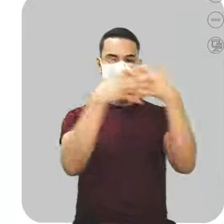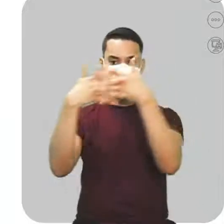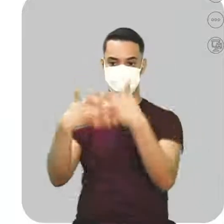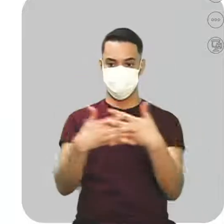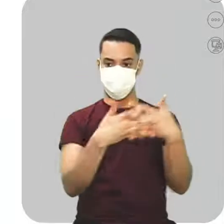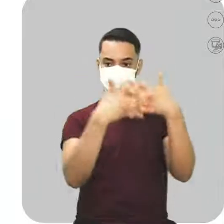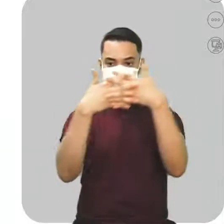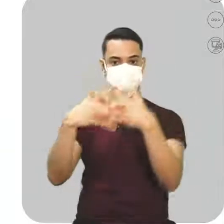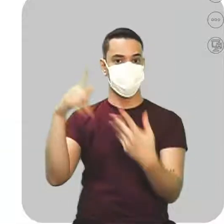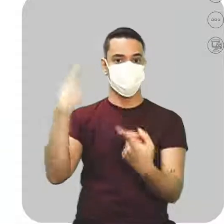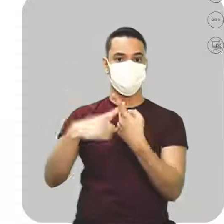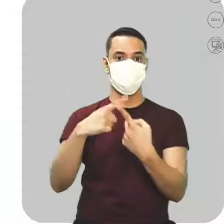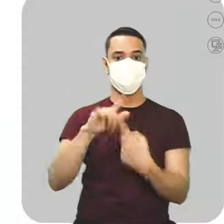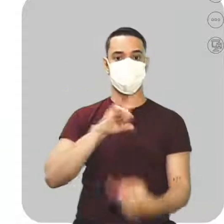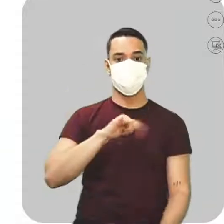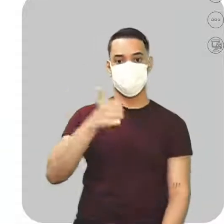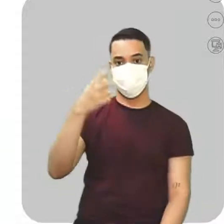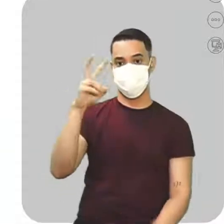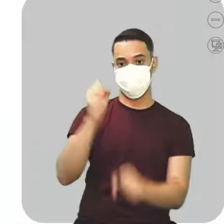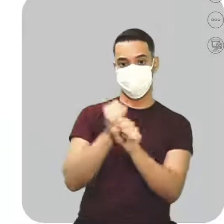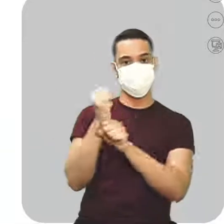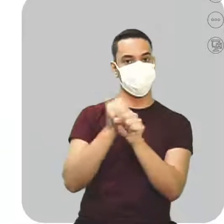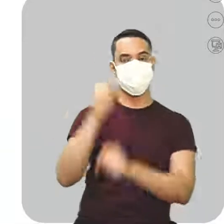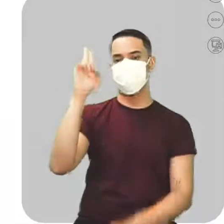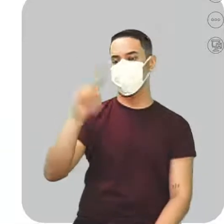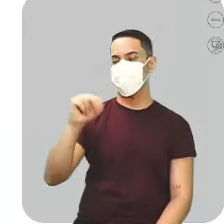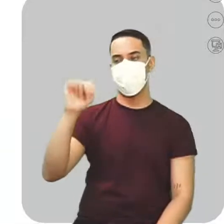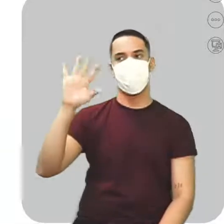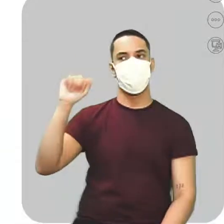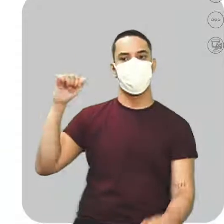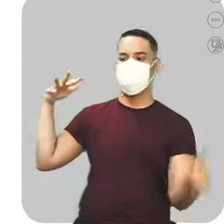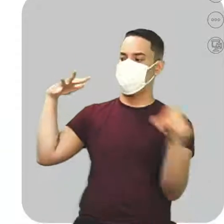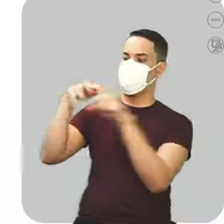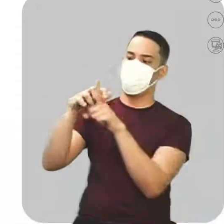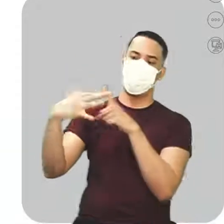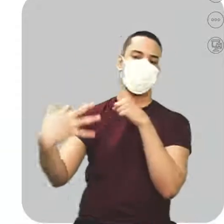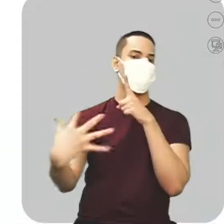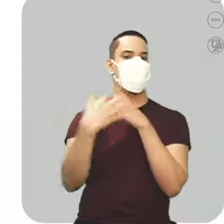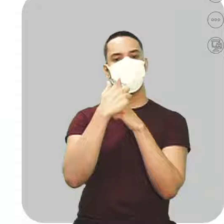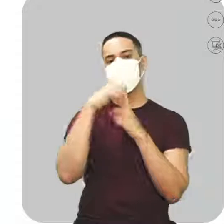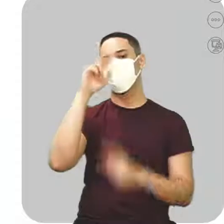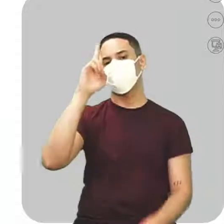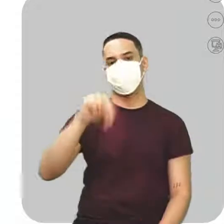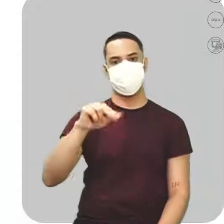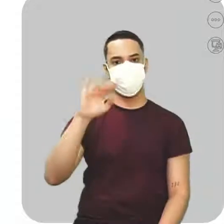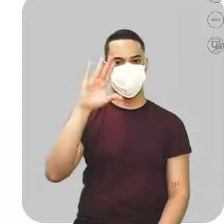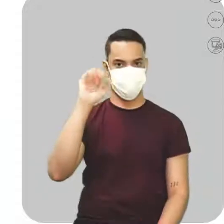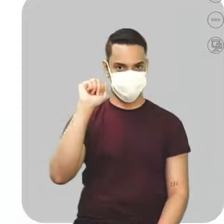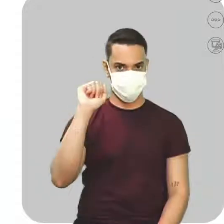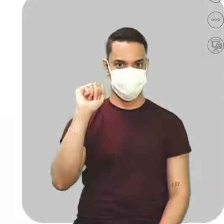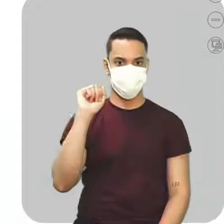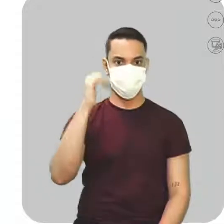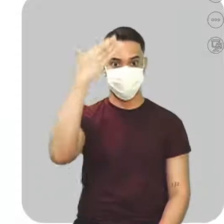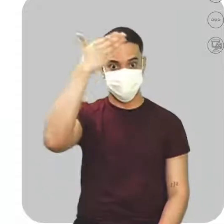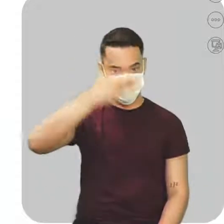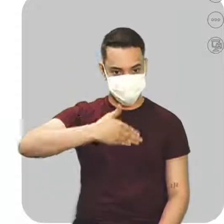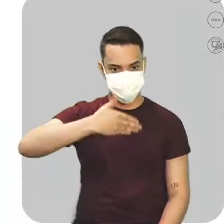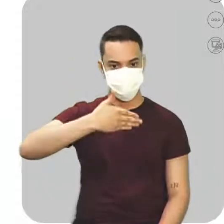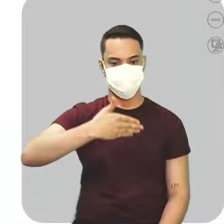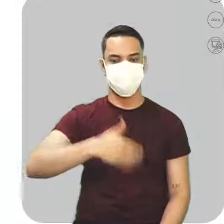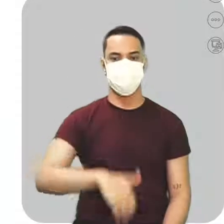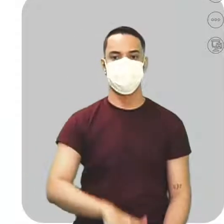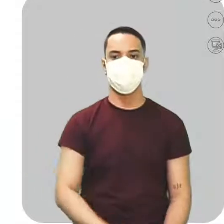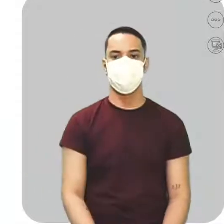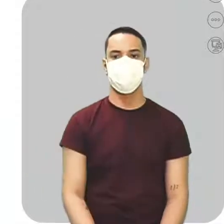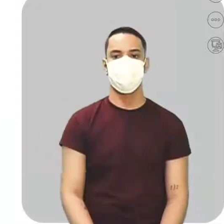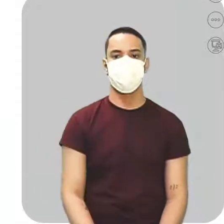né, e nunca sofreu acidente nem causou acidente, tá bom? Ele está comprovando aí, beleza? Vamos